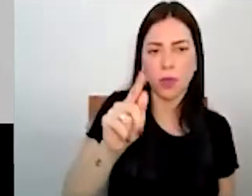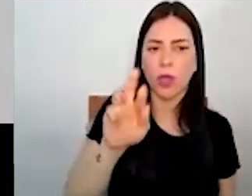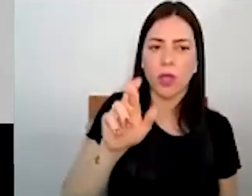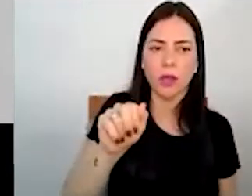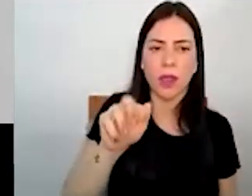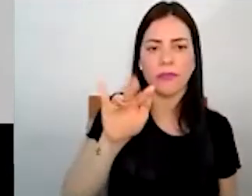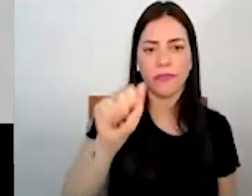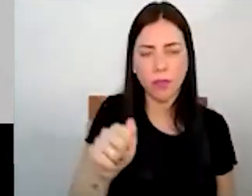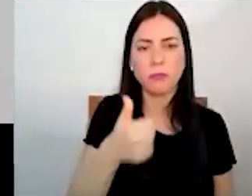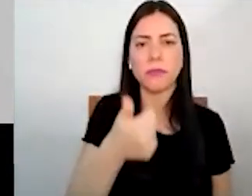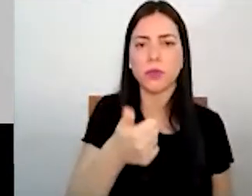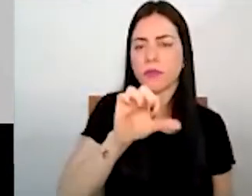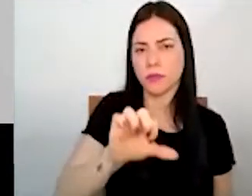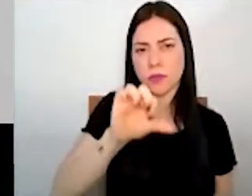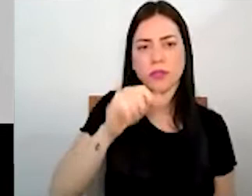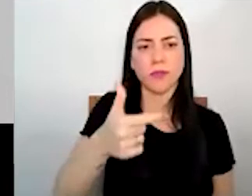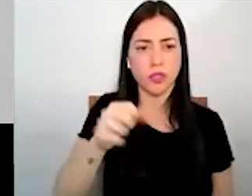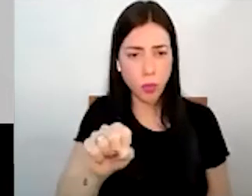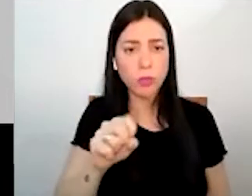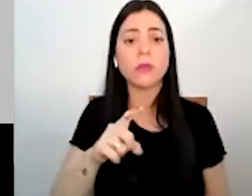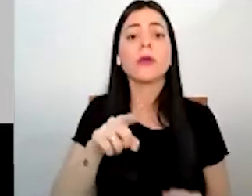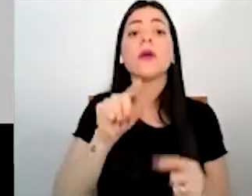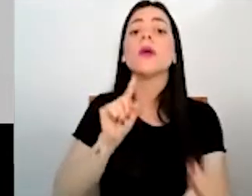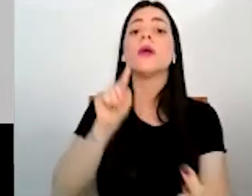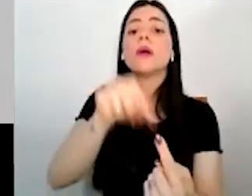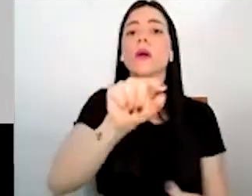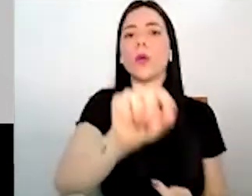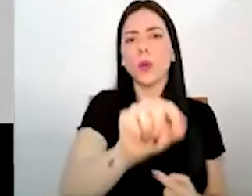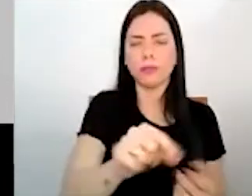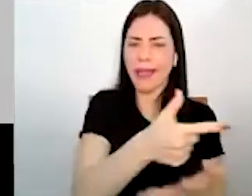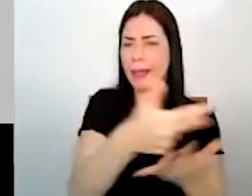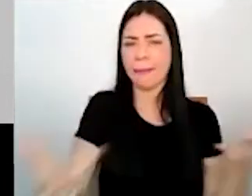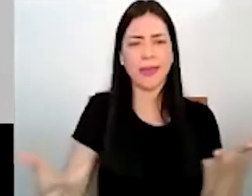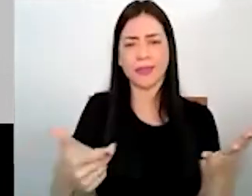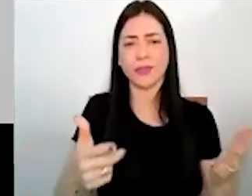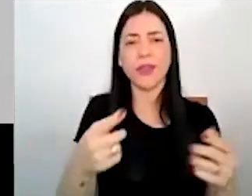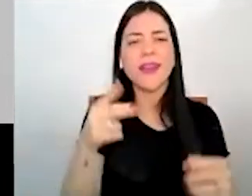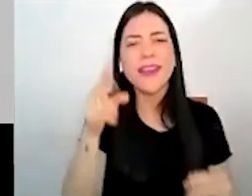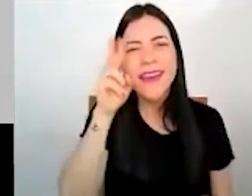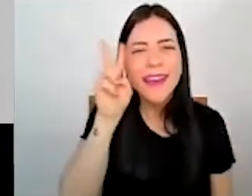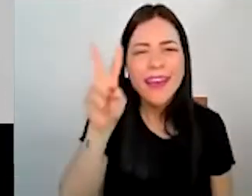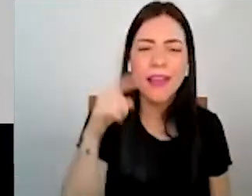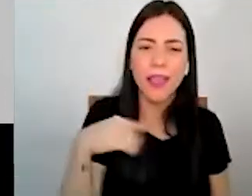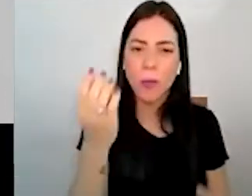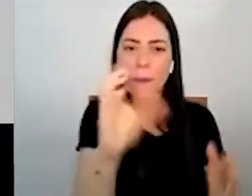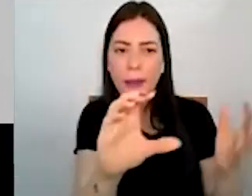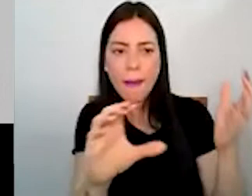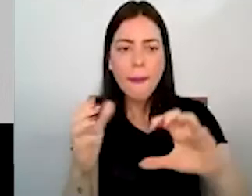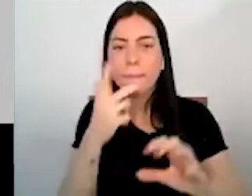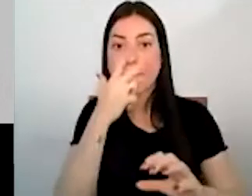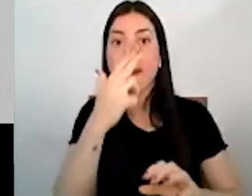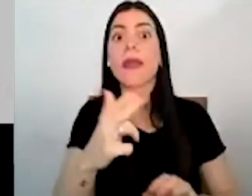engano, e interferir em cima dele com vários desses elementos que eu usei para fazer as ilustrações, que era um pouco falar sobre esse embate, assim, né,